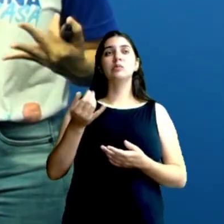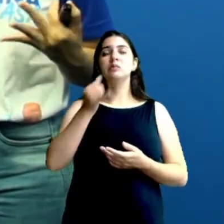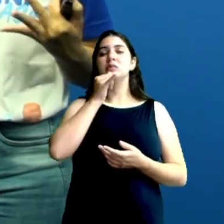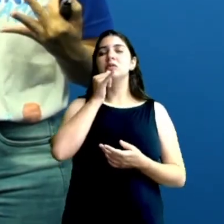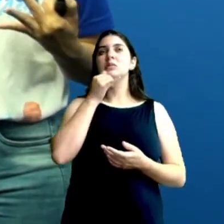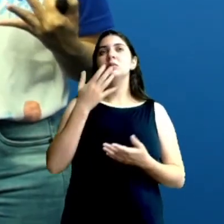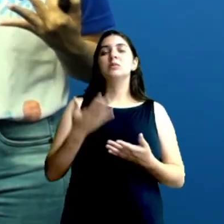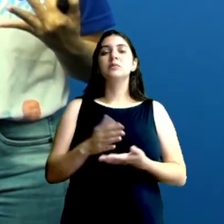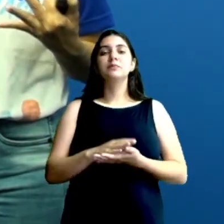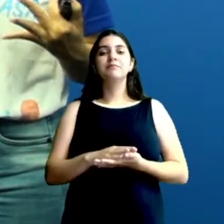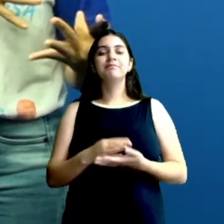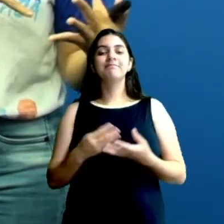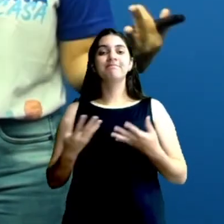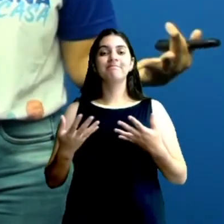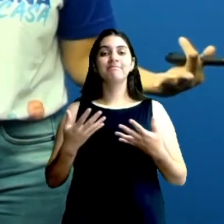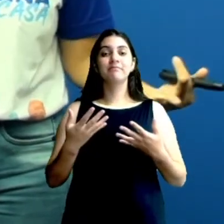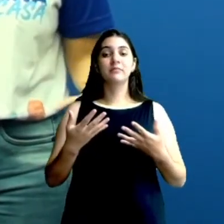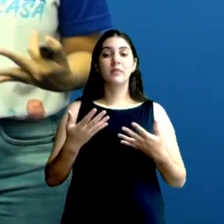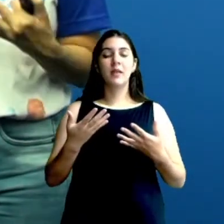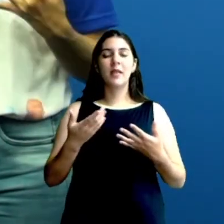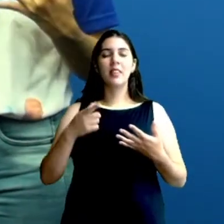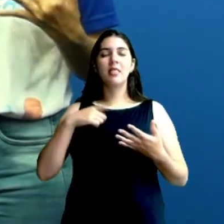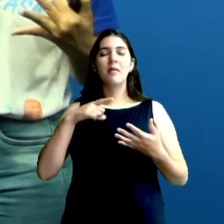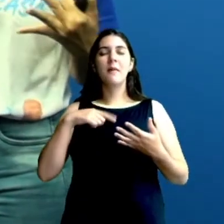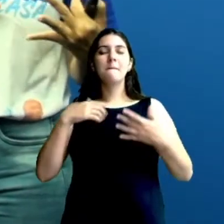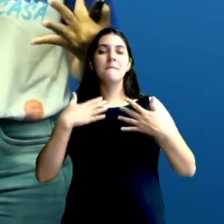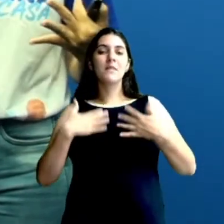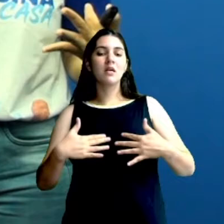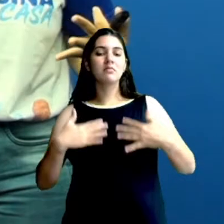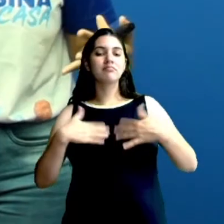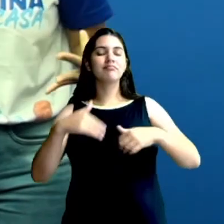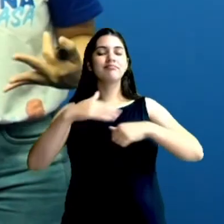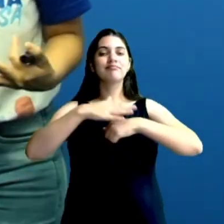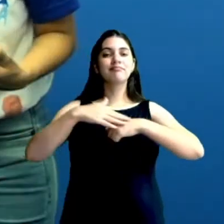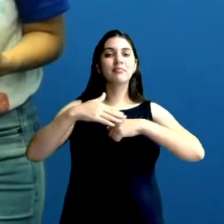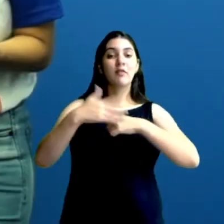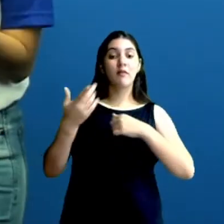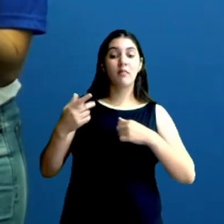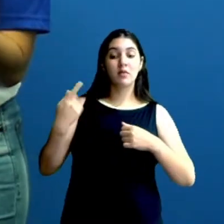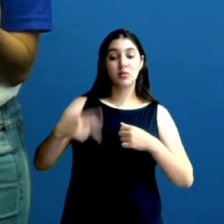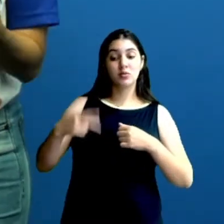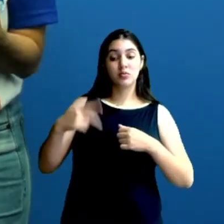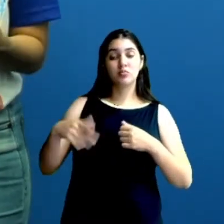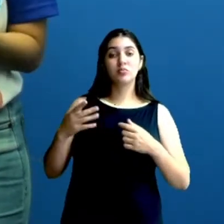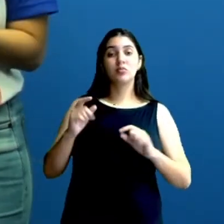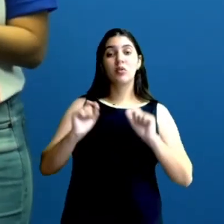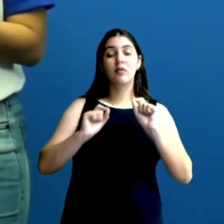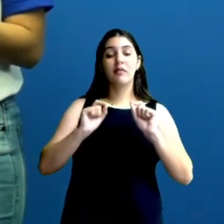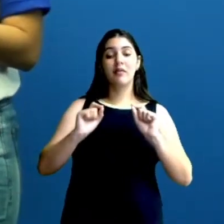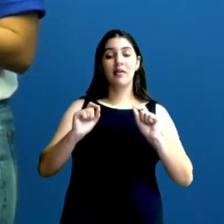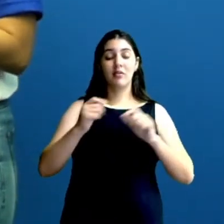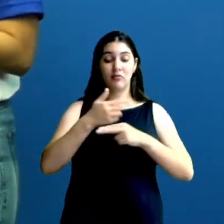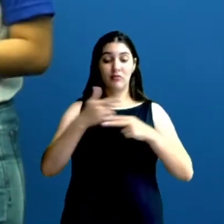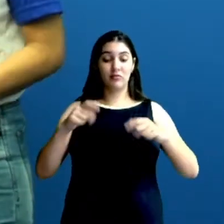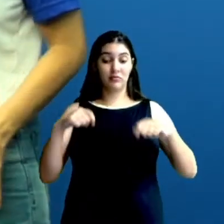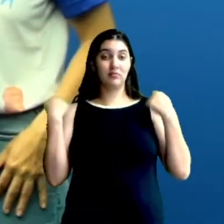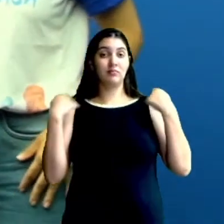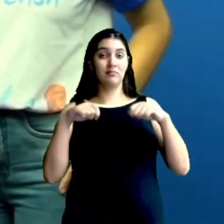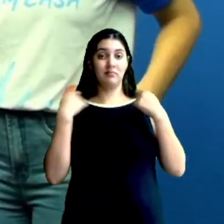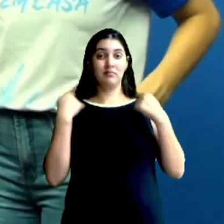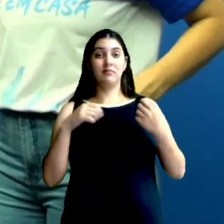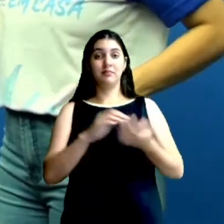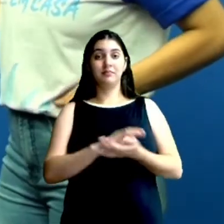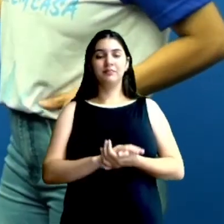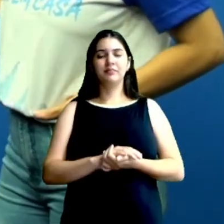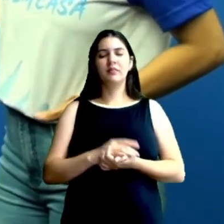melhor de mais conforto para as suas necessidades.